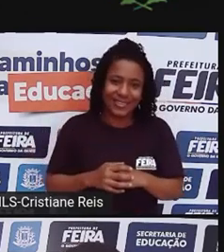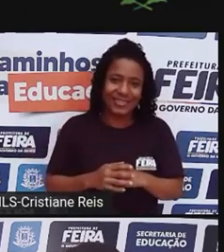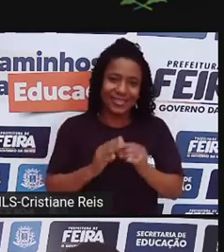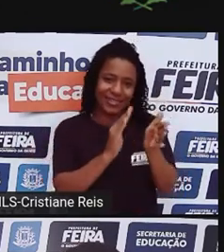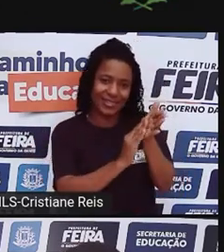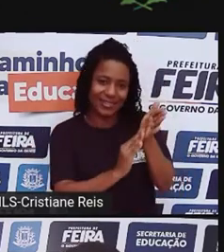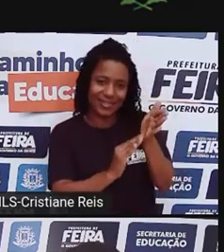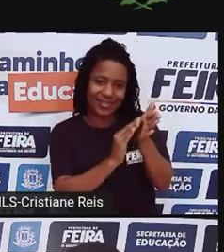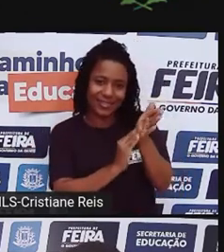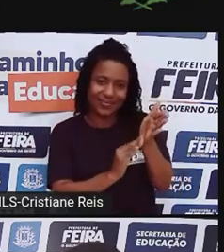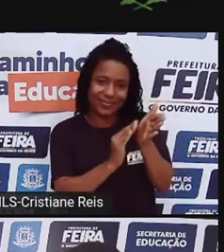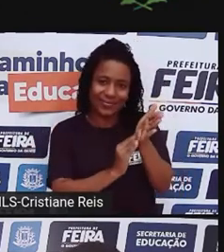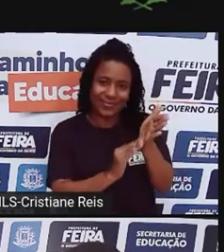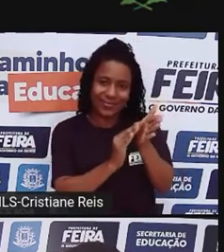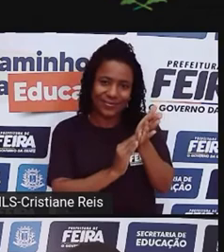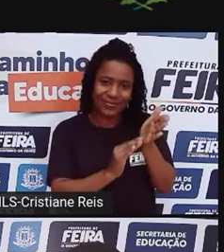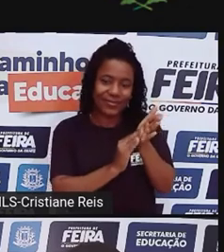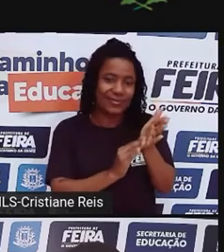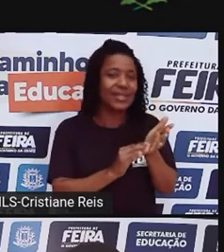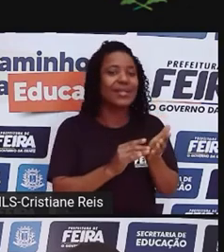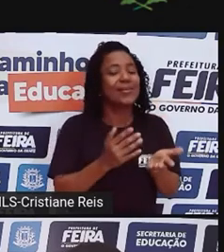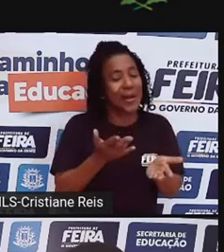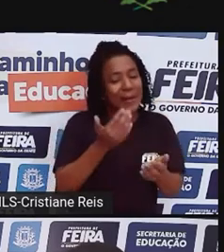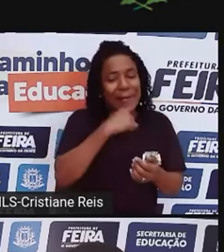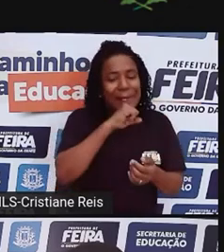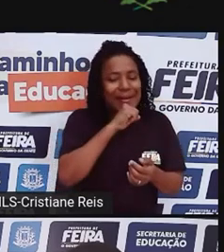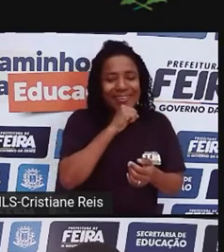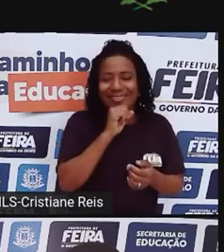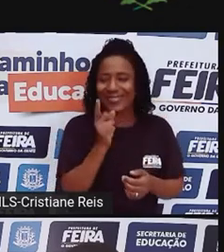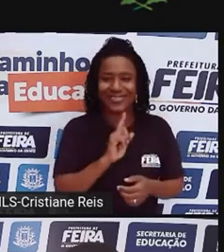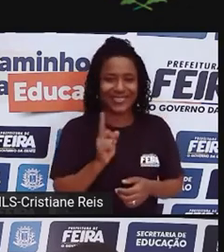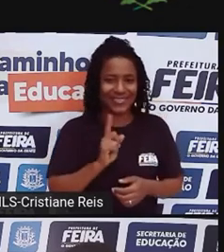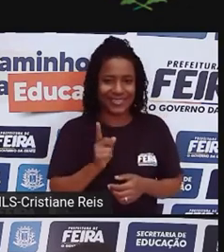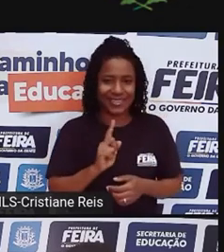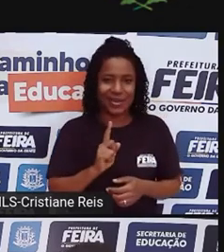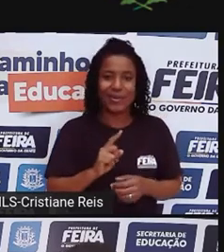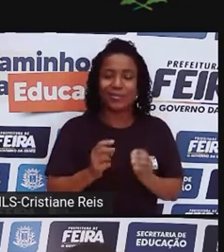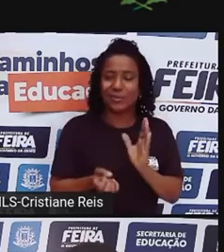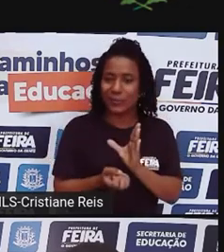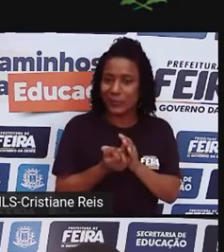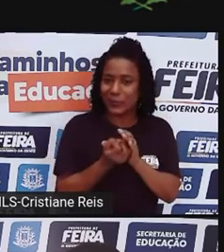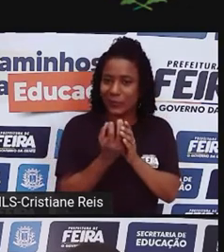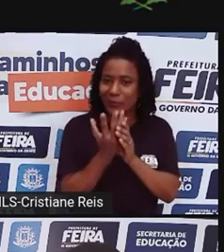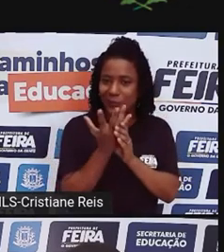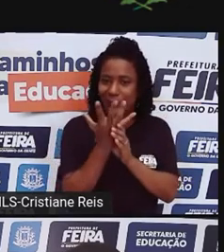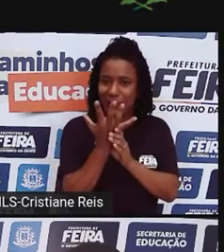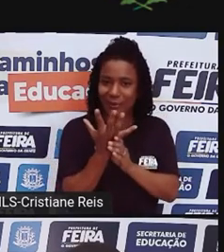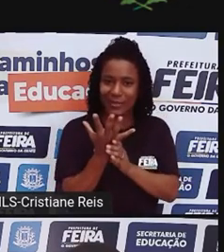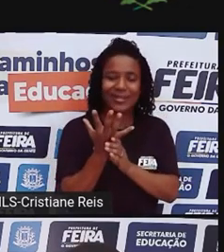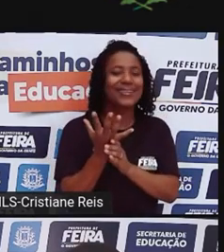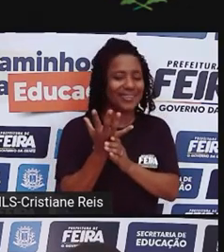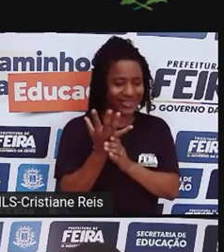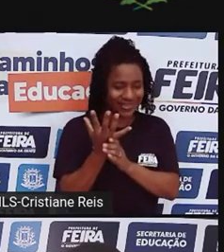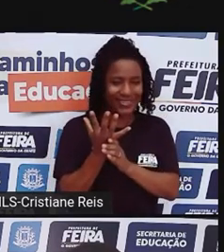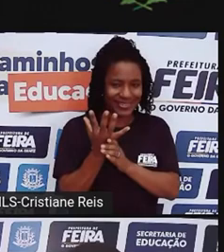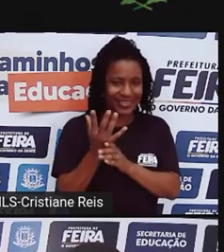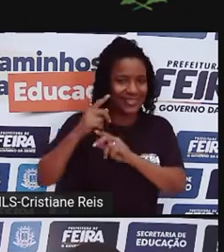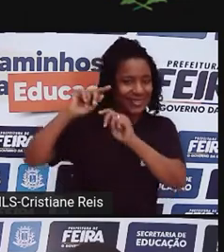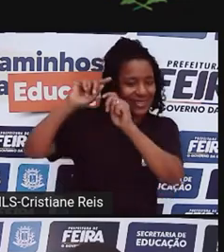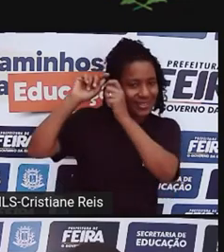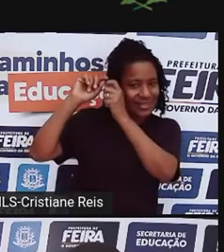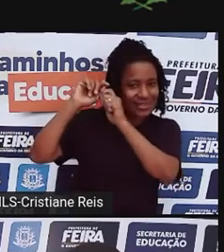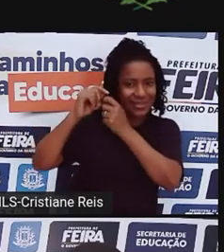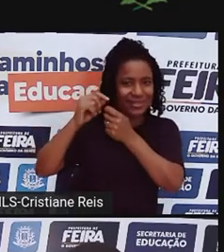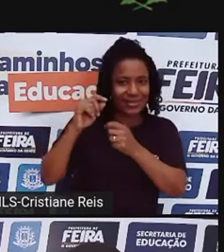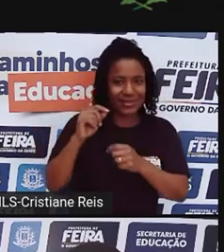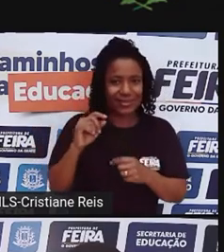meu cabelo. Mas a pessoa que ela passa por transição capilar é quando ela começa